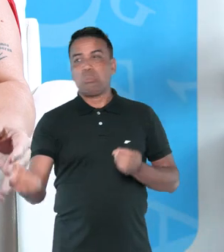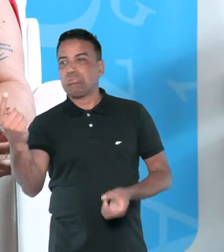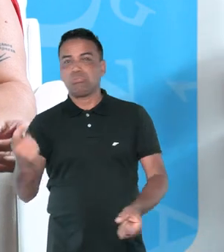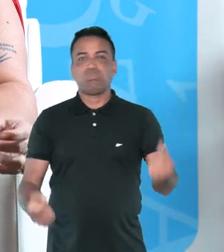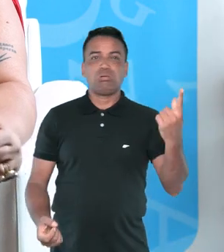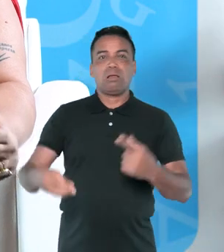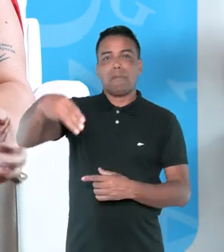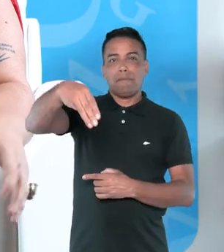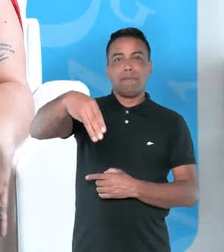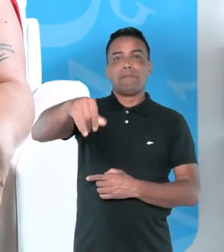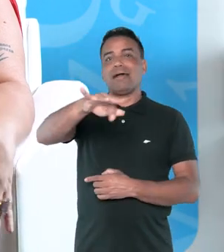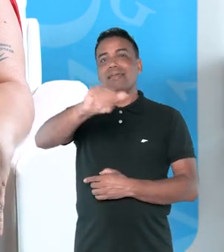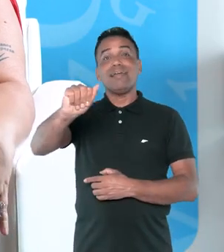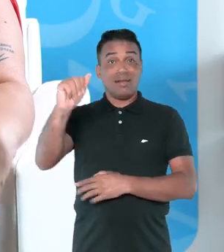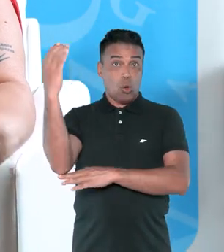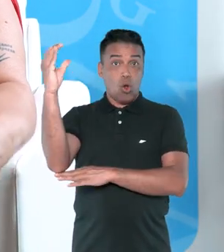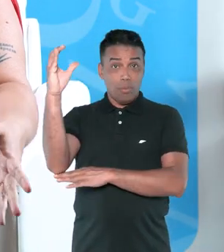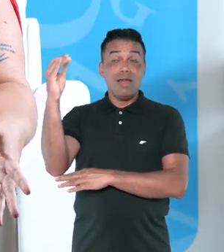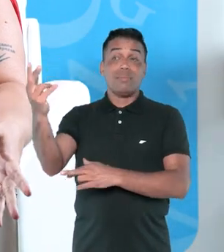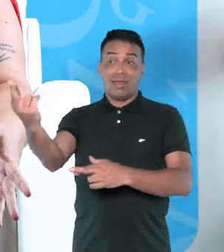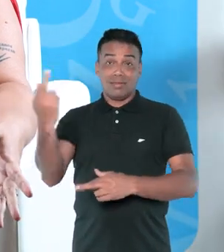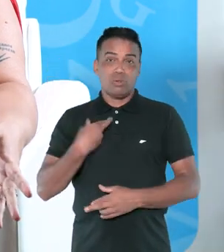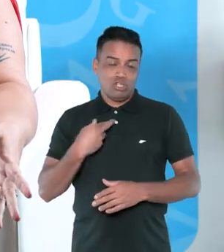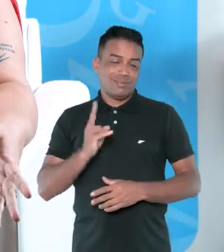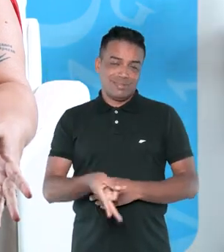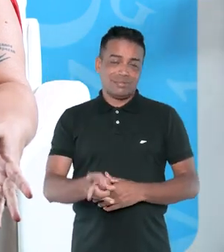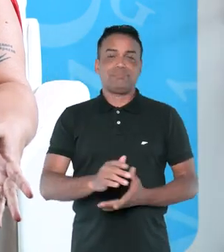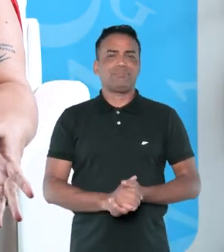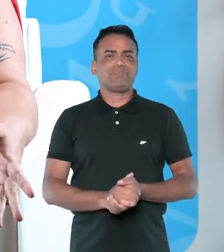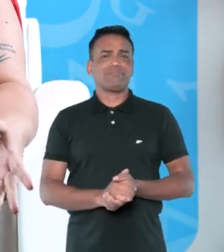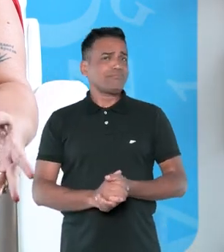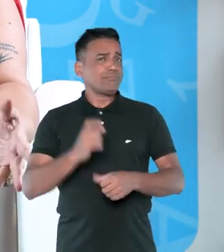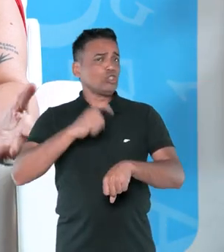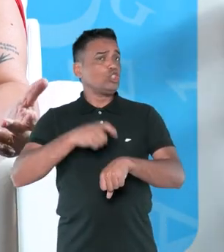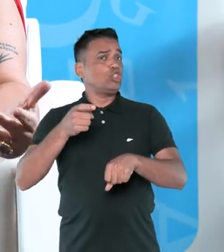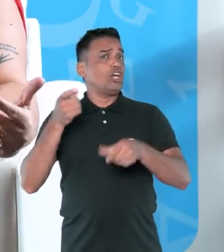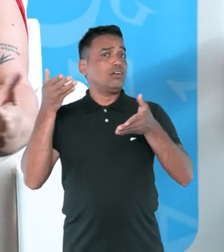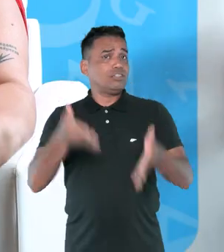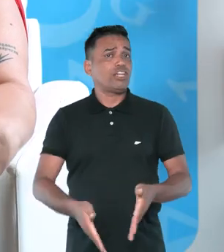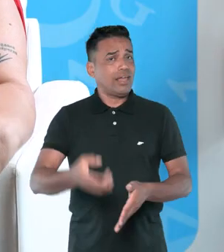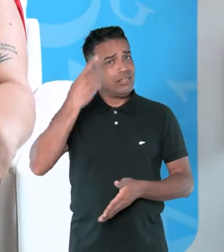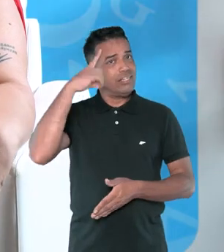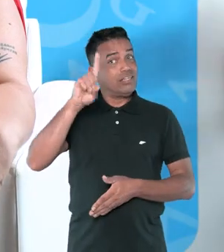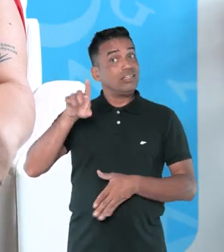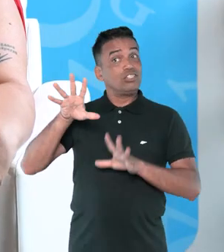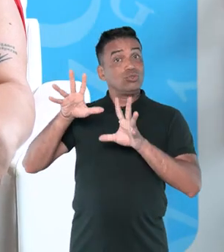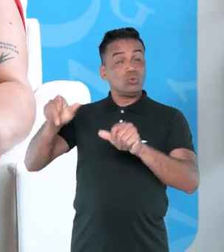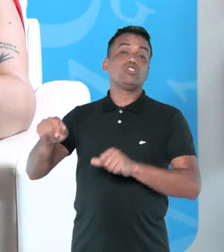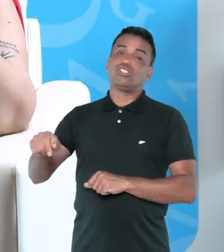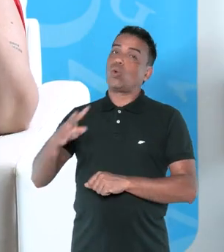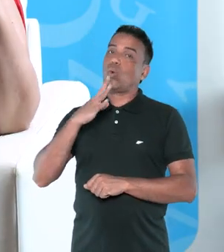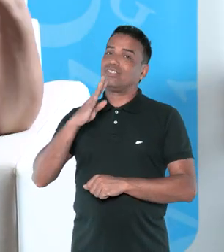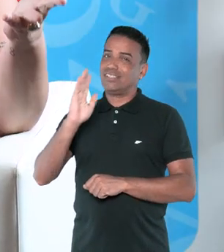Ana Maria, a colombiana, a gente ficou muito amiga depois. Quando eu cheguei lá, realmente as pessoas já conheciam ele,